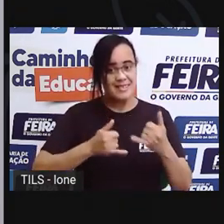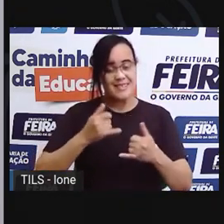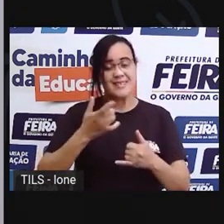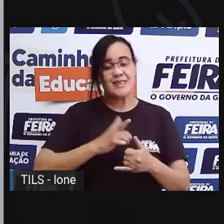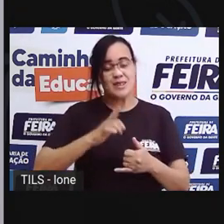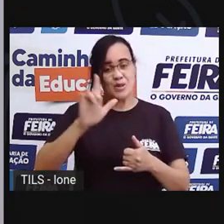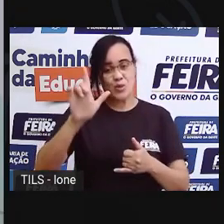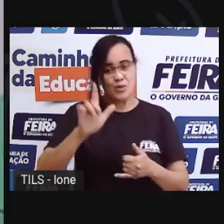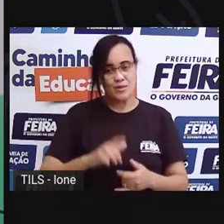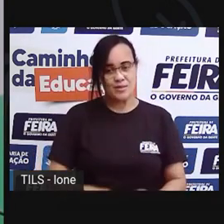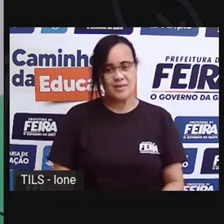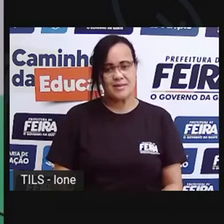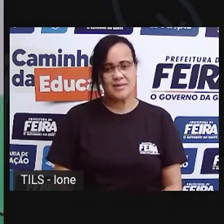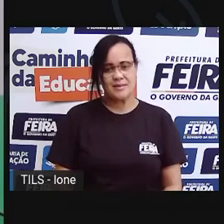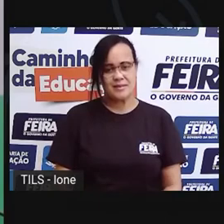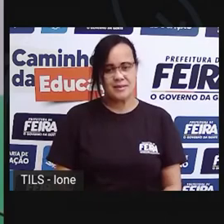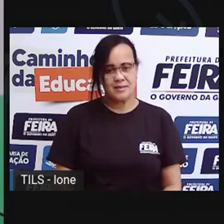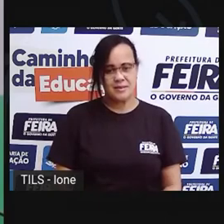Então,